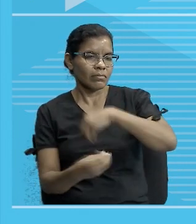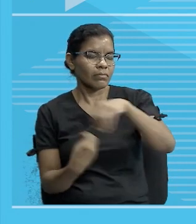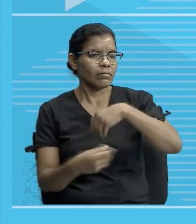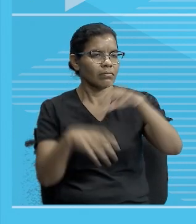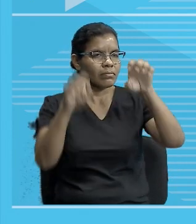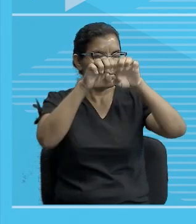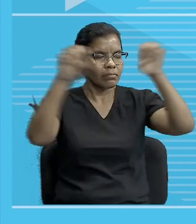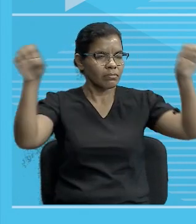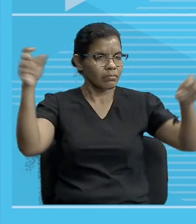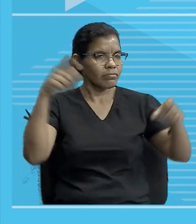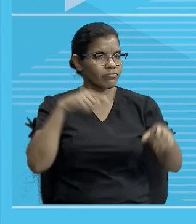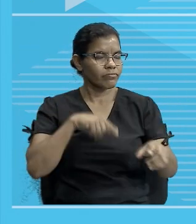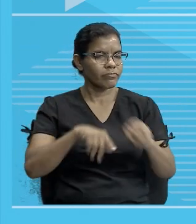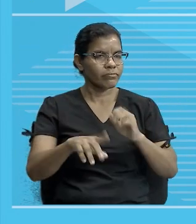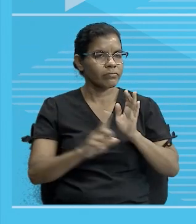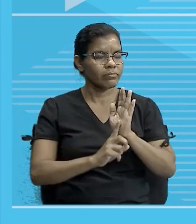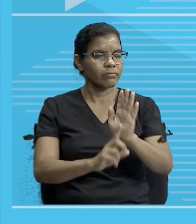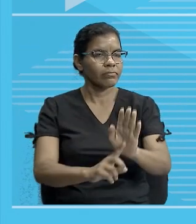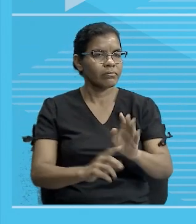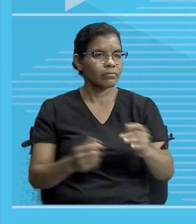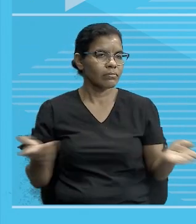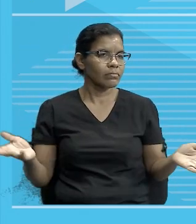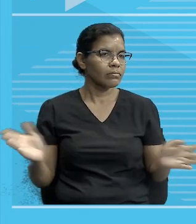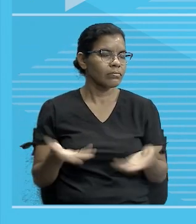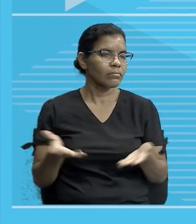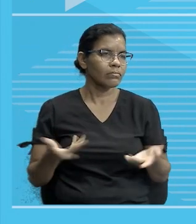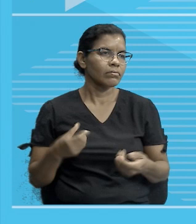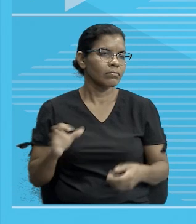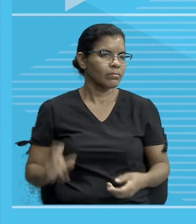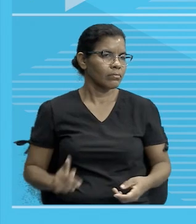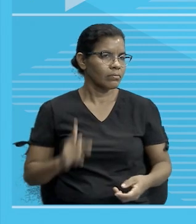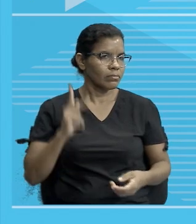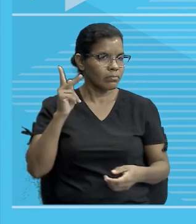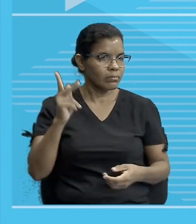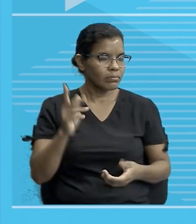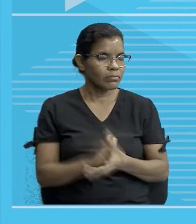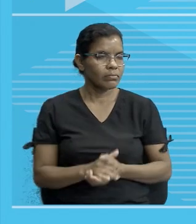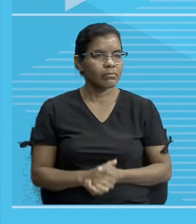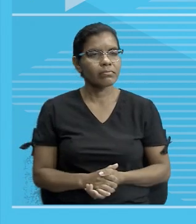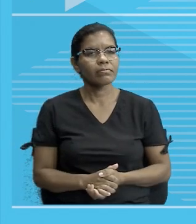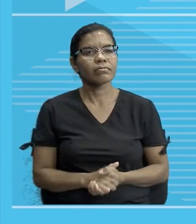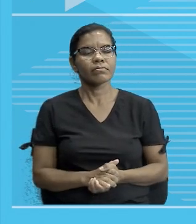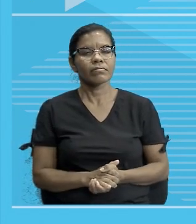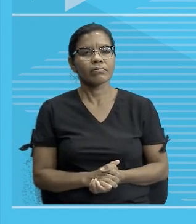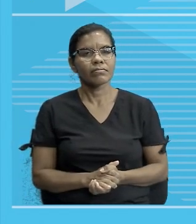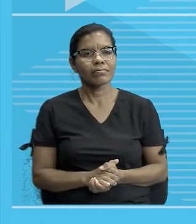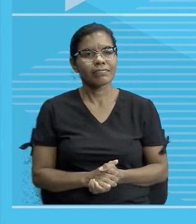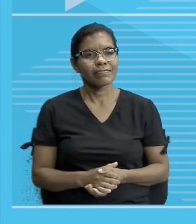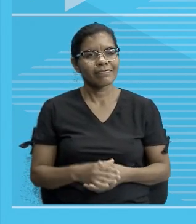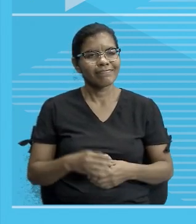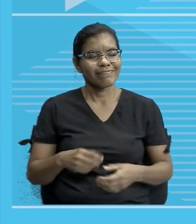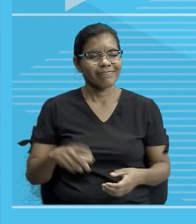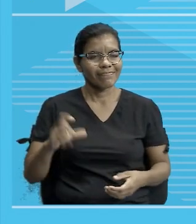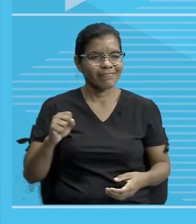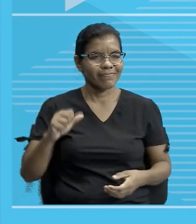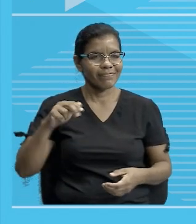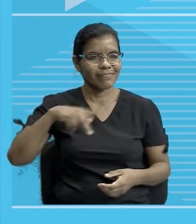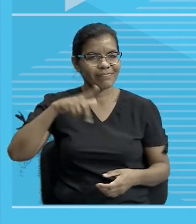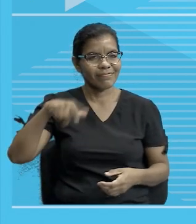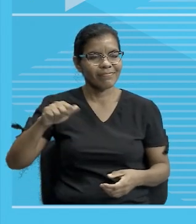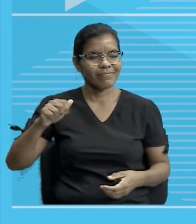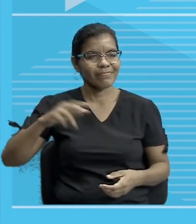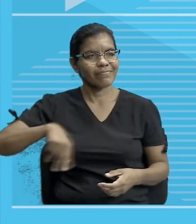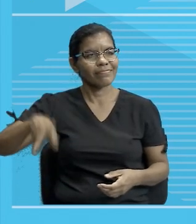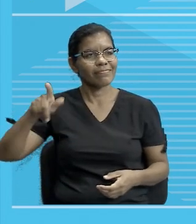estou apresentando para você. Perfeito? Perfeito, galera de São Francisco do Piauí,